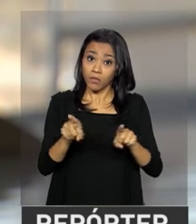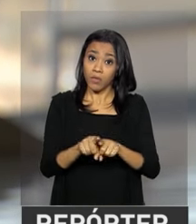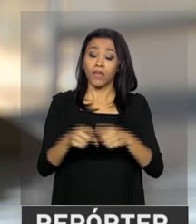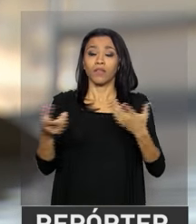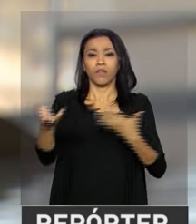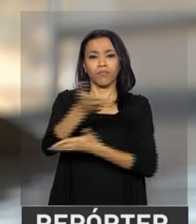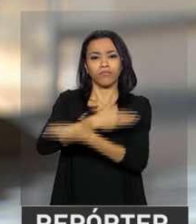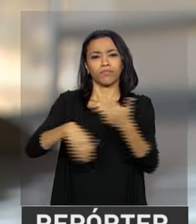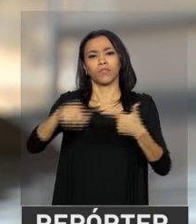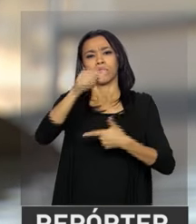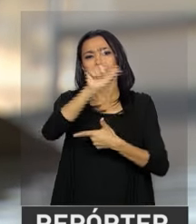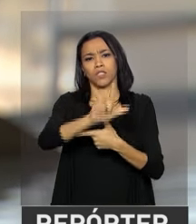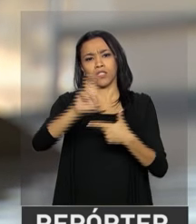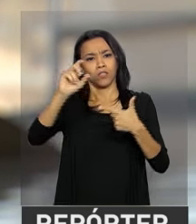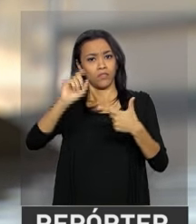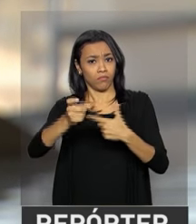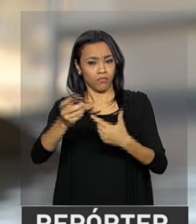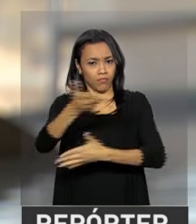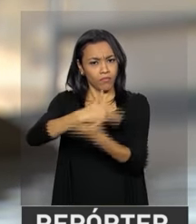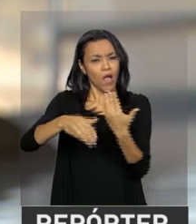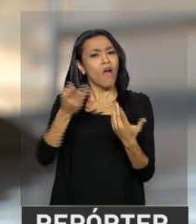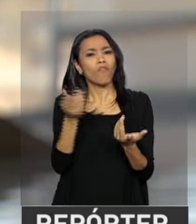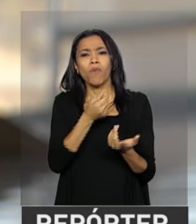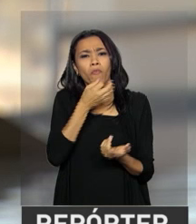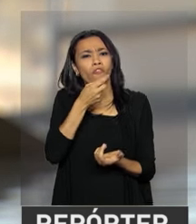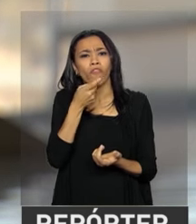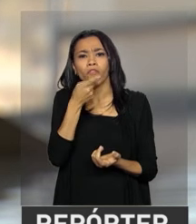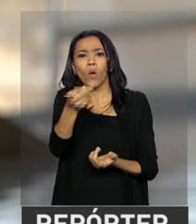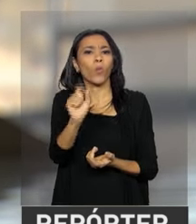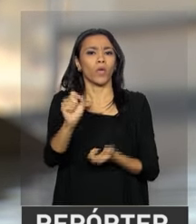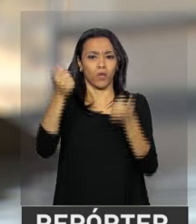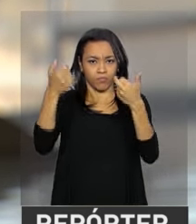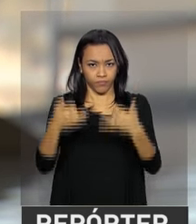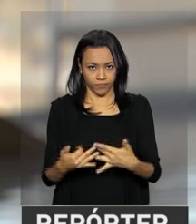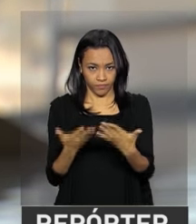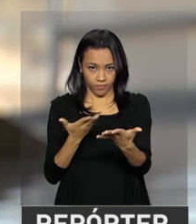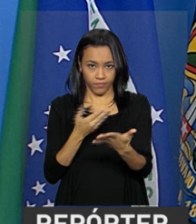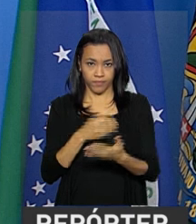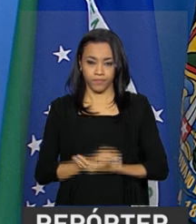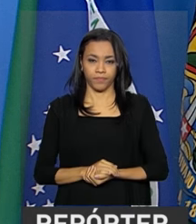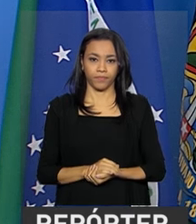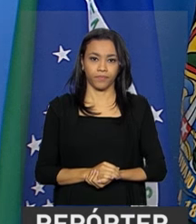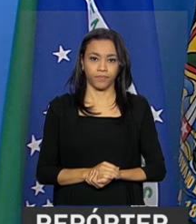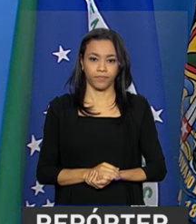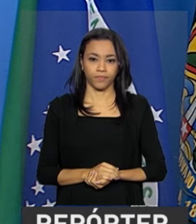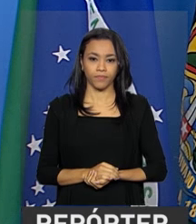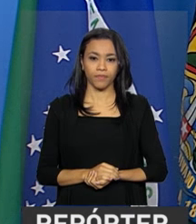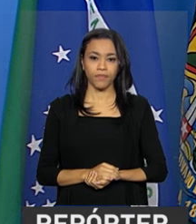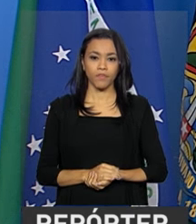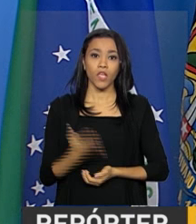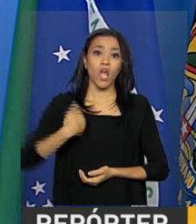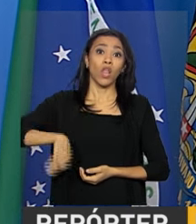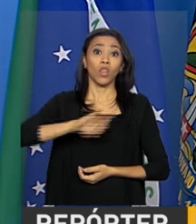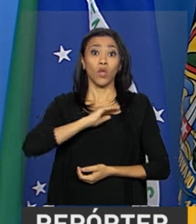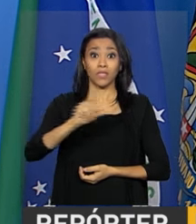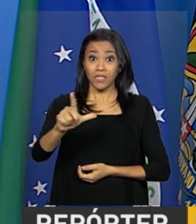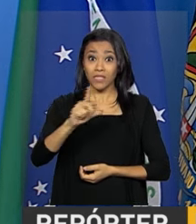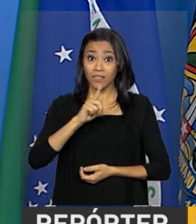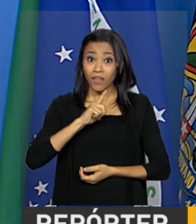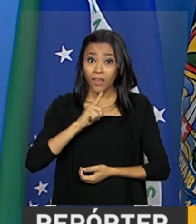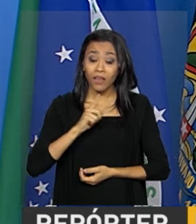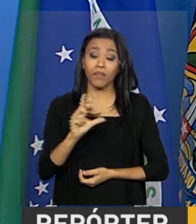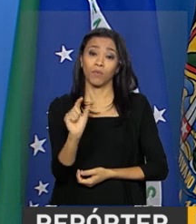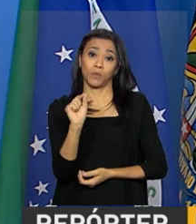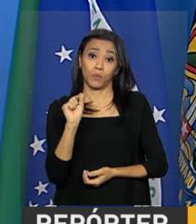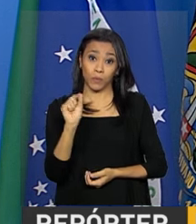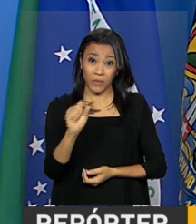legislativo. Vamos ver um trecho do que o presidente em exercício falou nesse pronunciamento. Nós temos um déficit